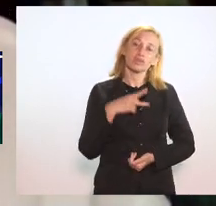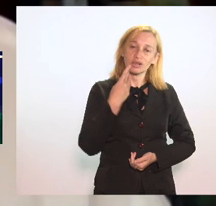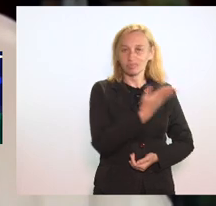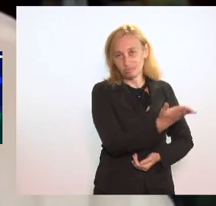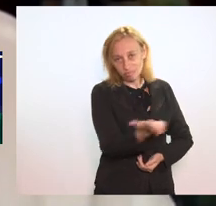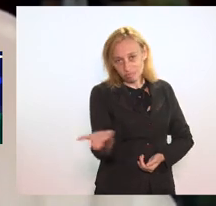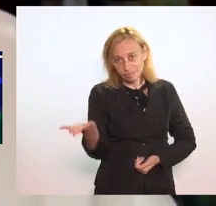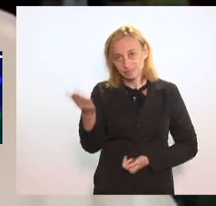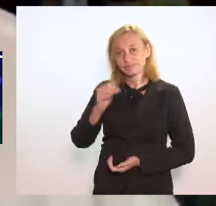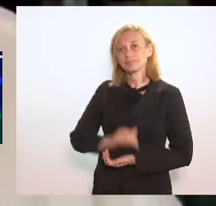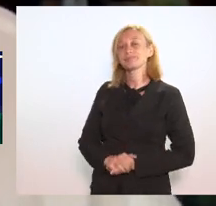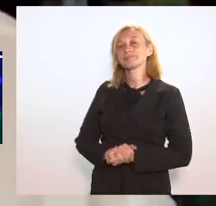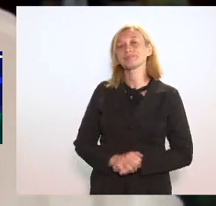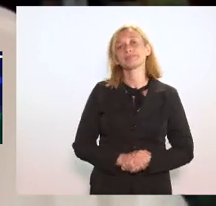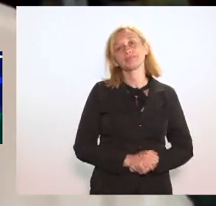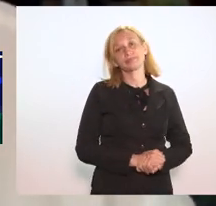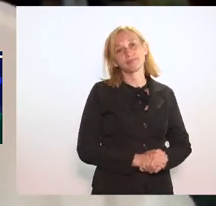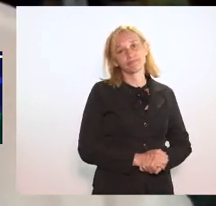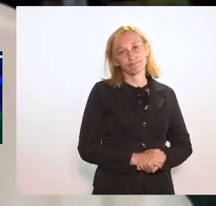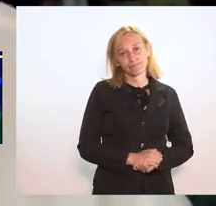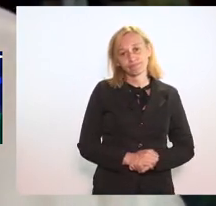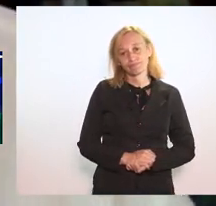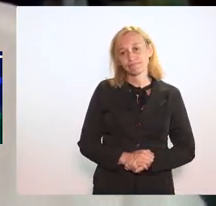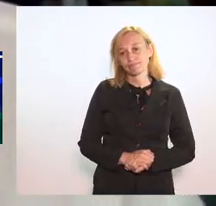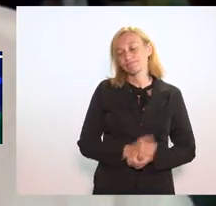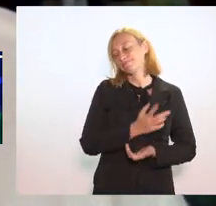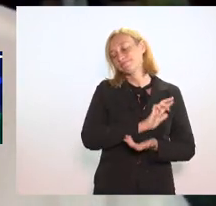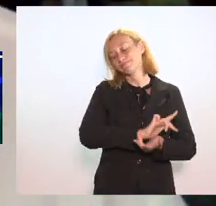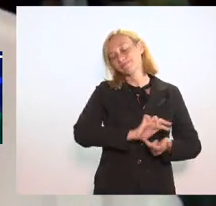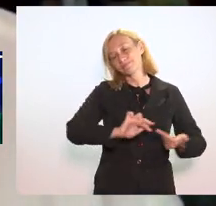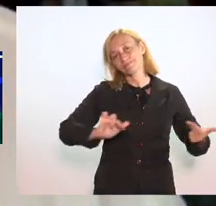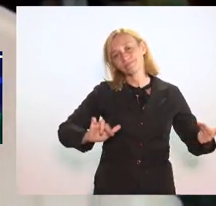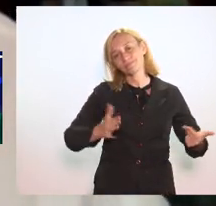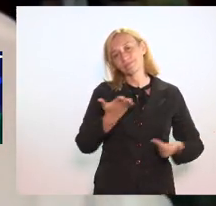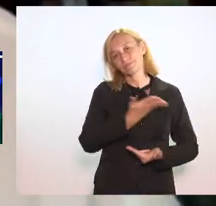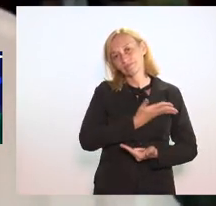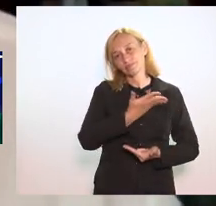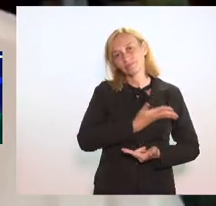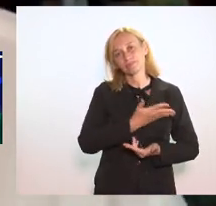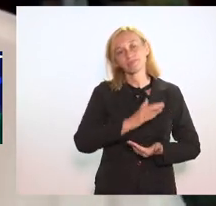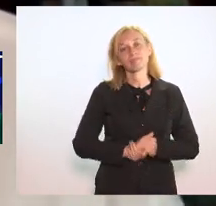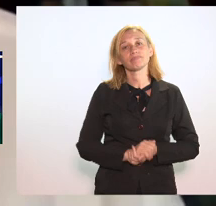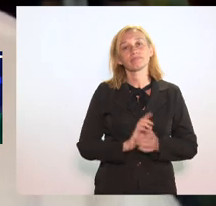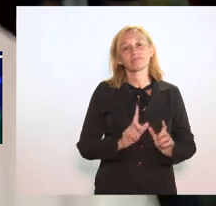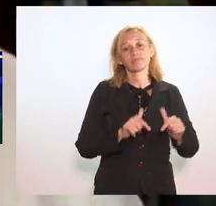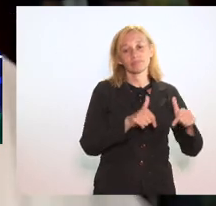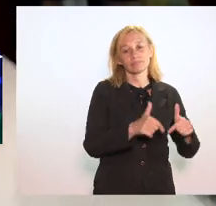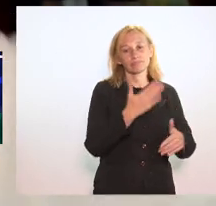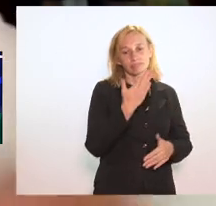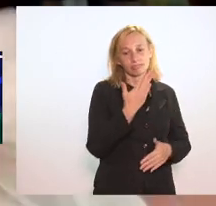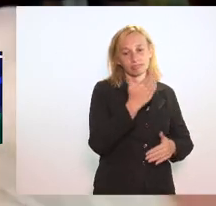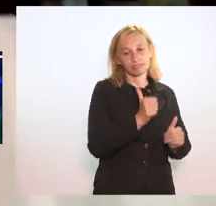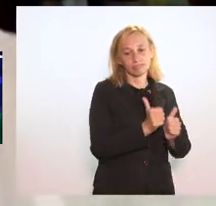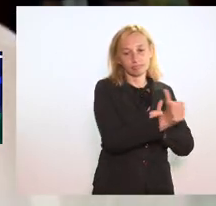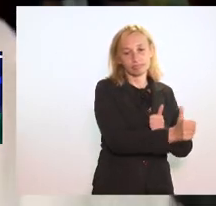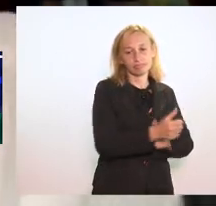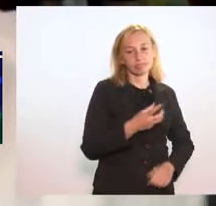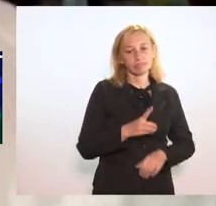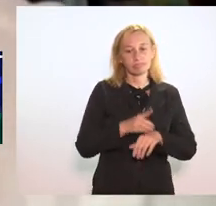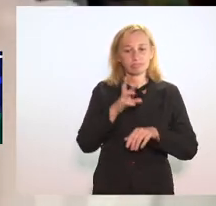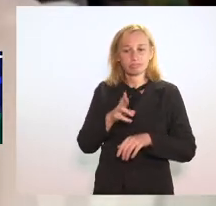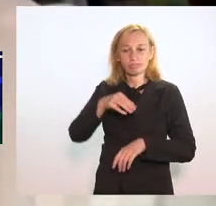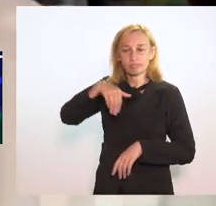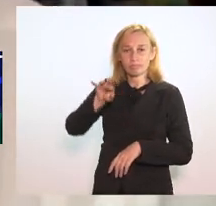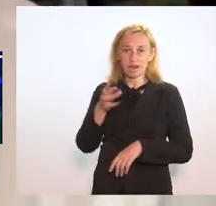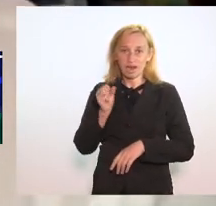para vocês e vários colegas que a turma na ponta como por exemplo Dr Marcos de